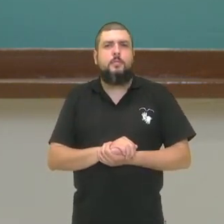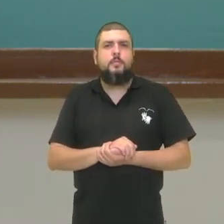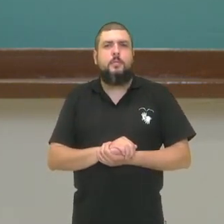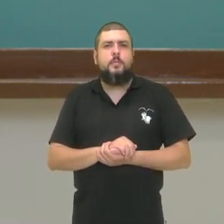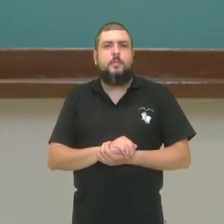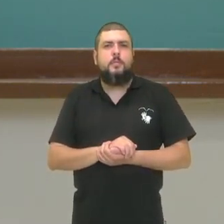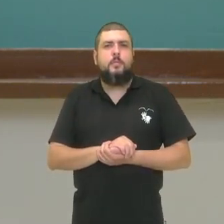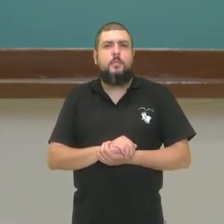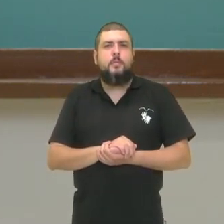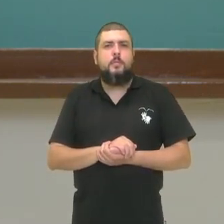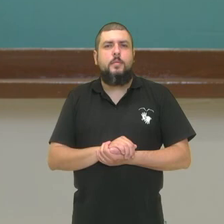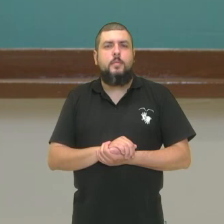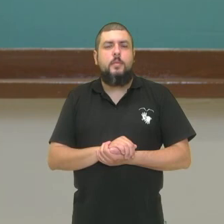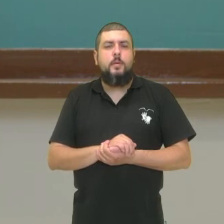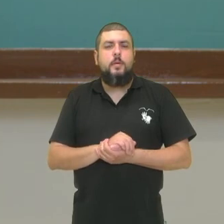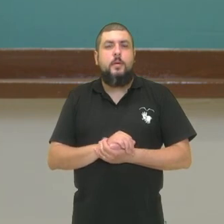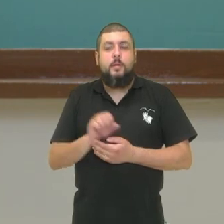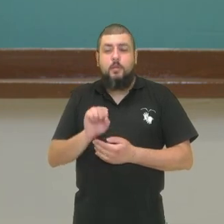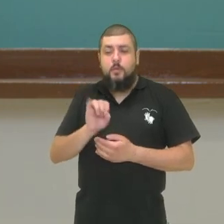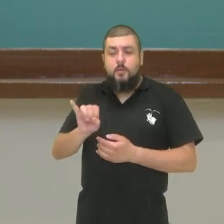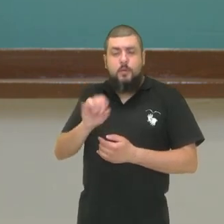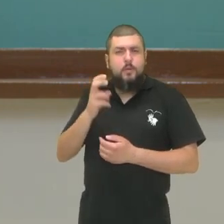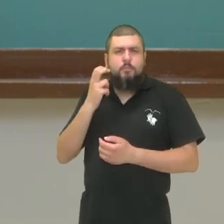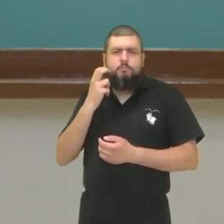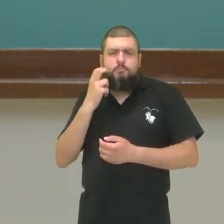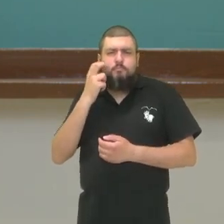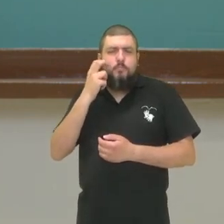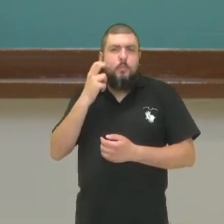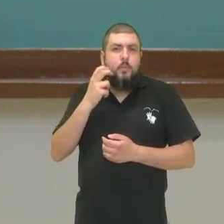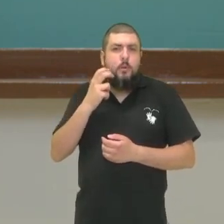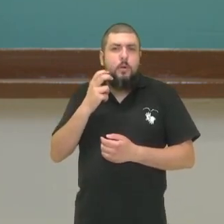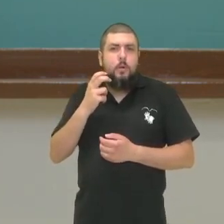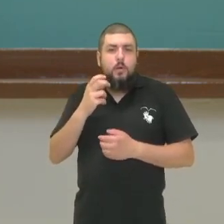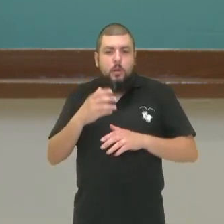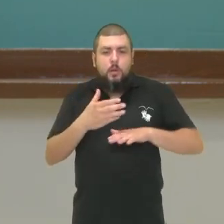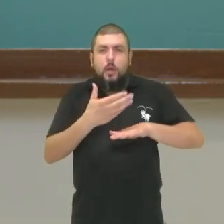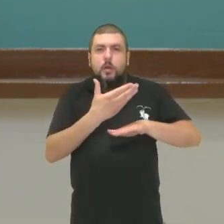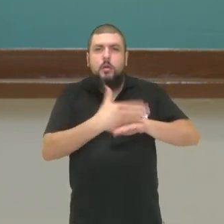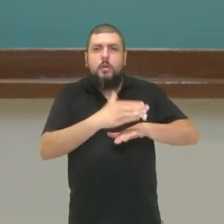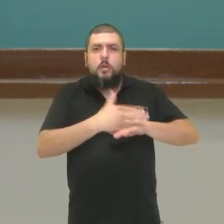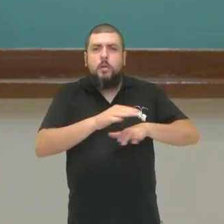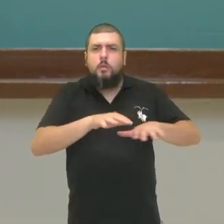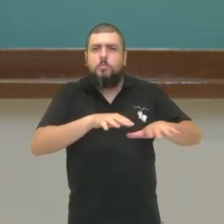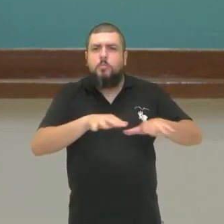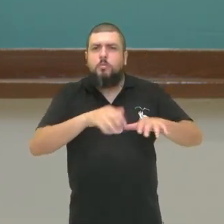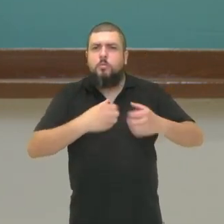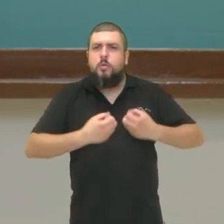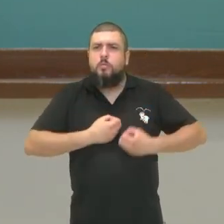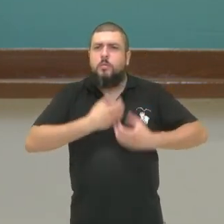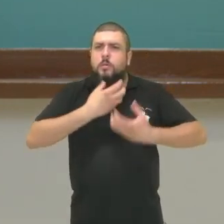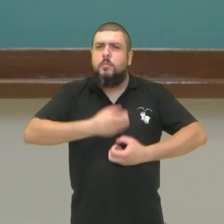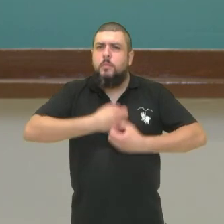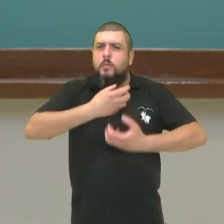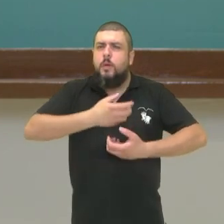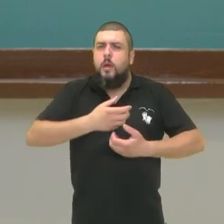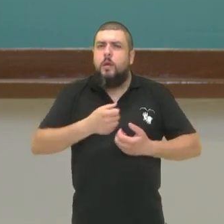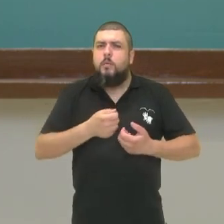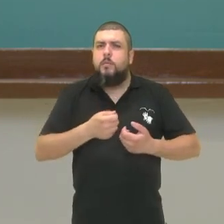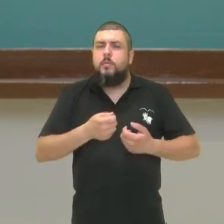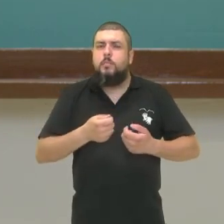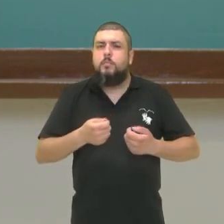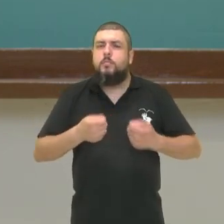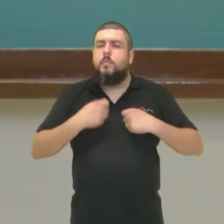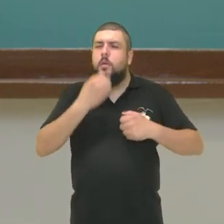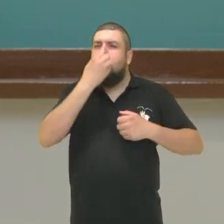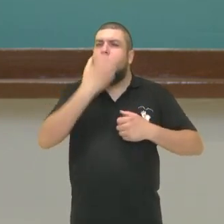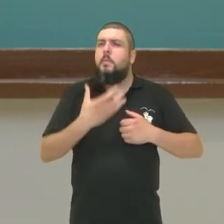meio o que ela pode, né, trazer para ela como benefício por meio, né, dessa intencionalidade? Né? Com certeza uma